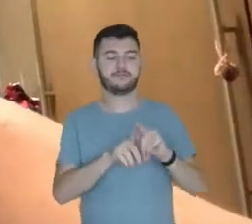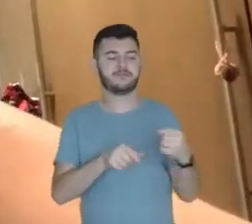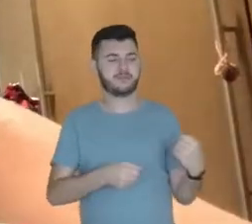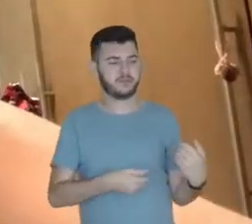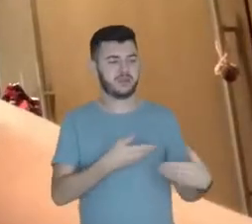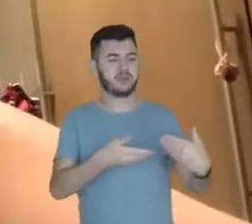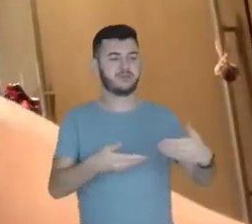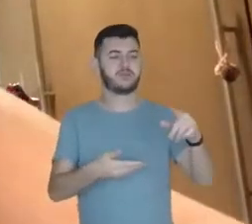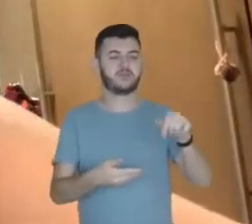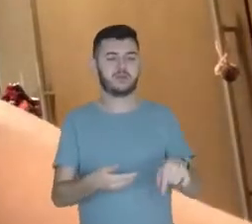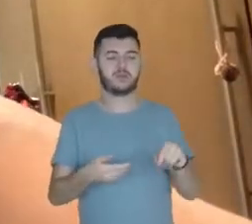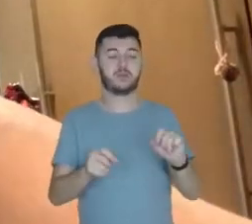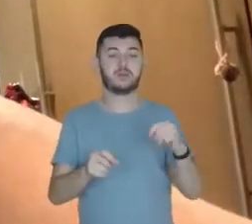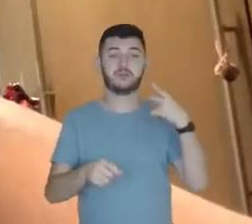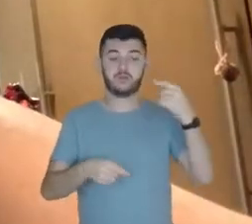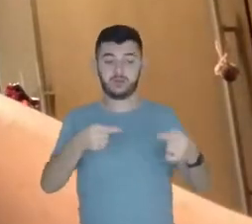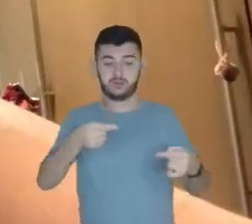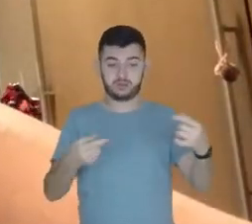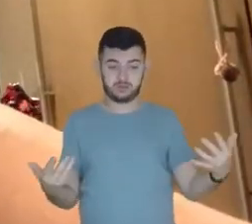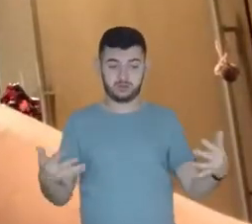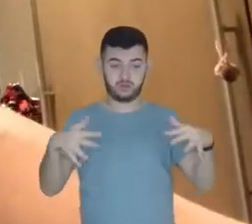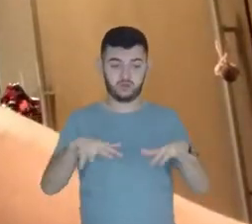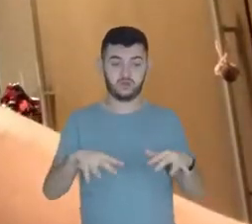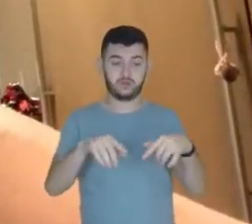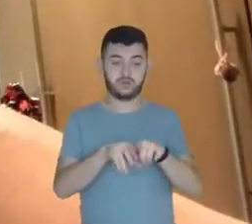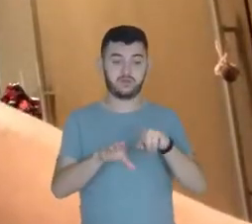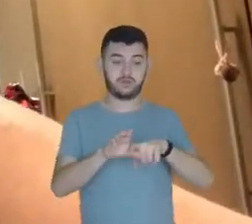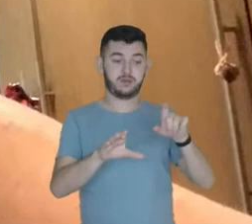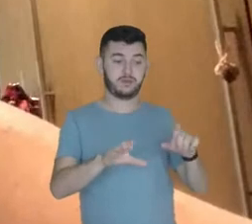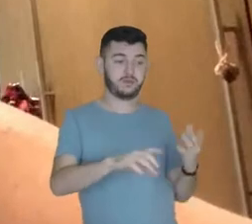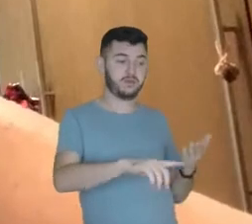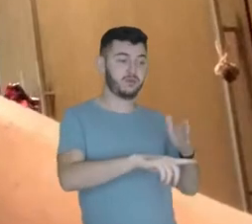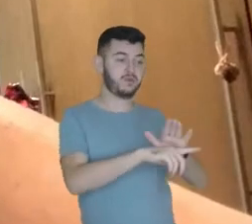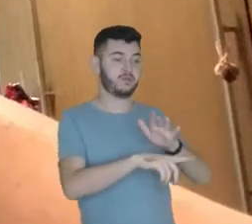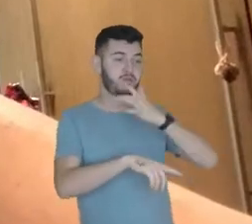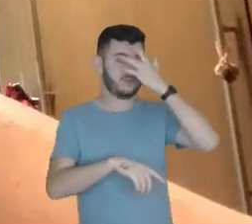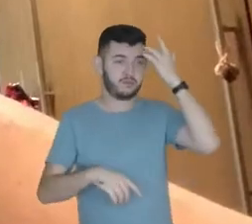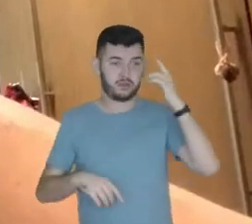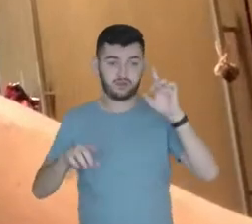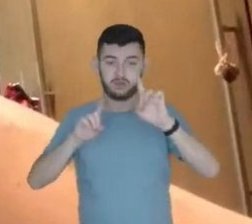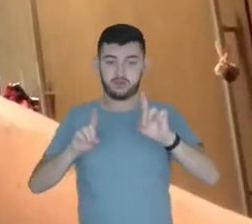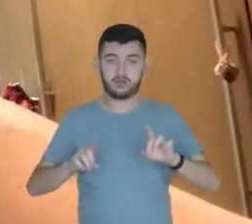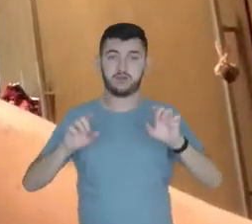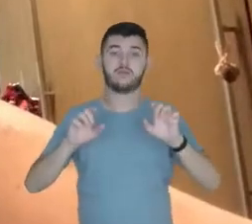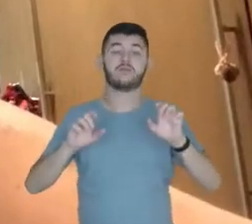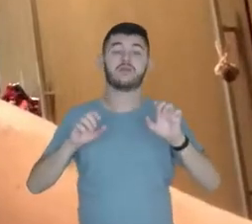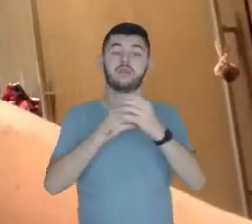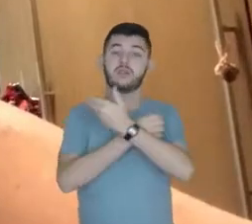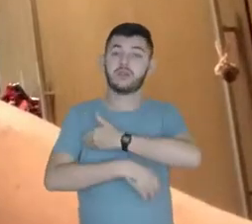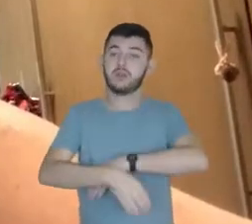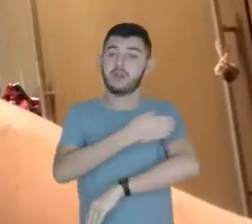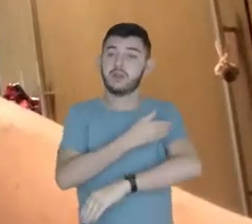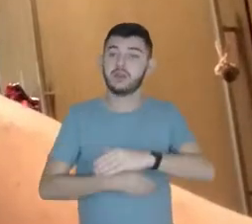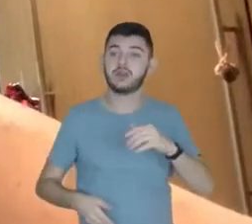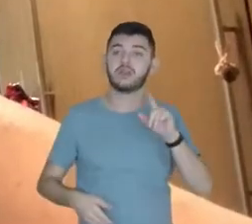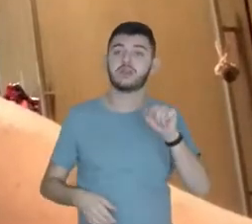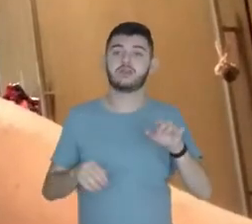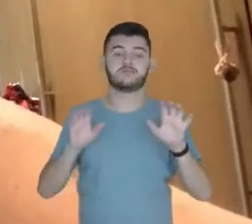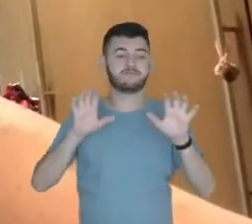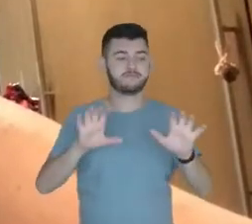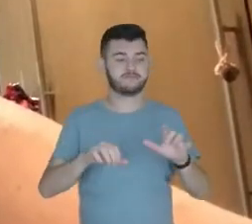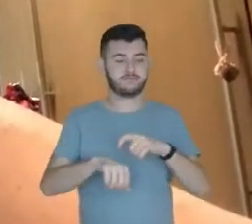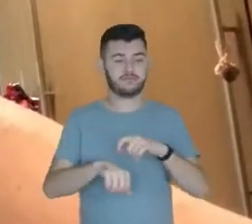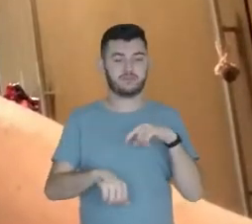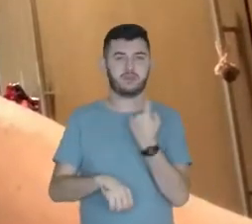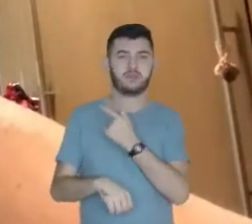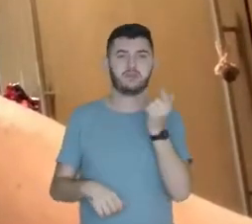políticas inclusivas e emancipatórias para pessoas com deficiência, é isso, né? Quando a gente consegue